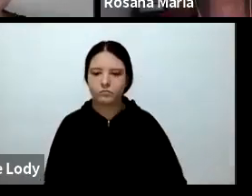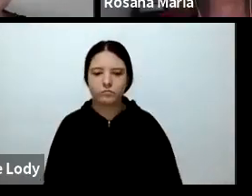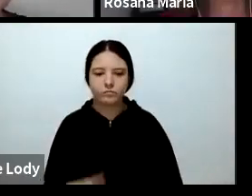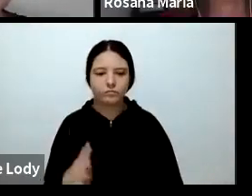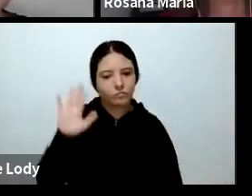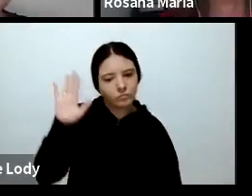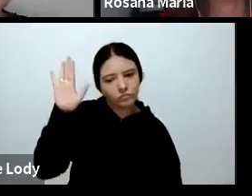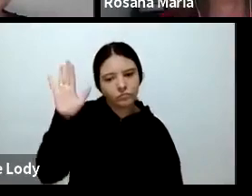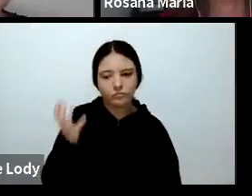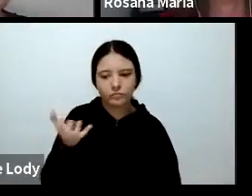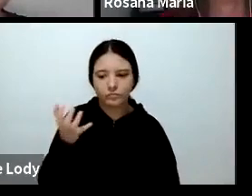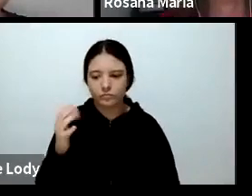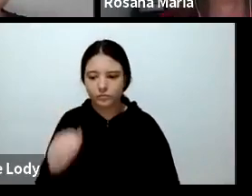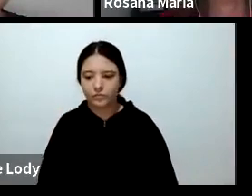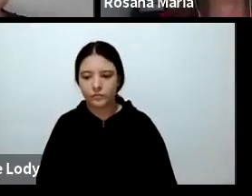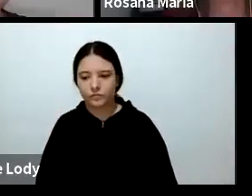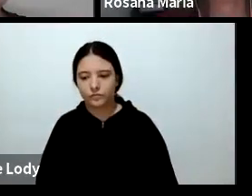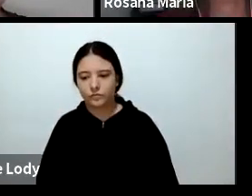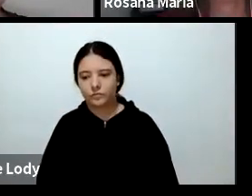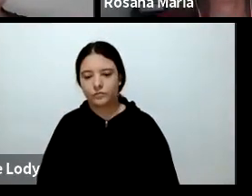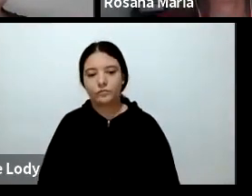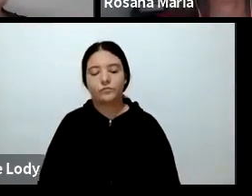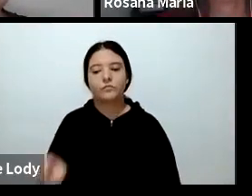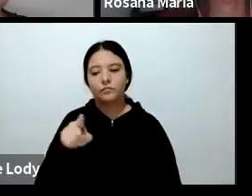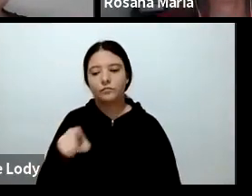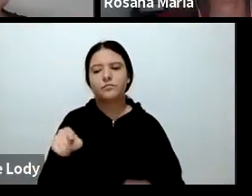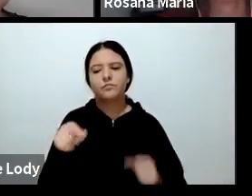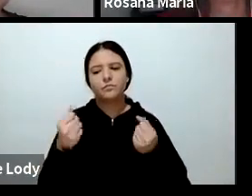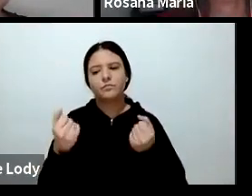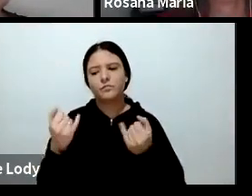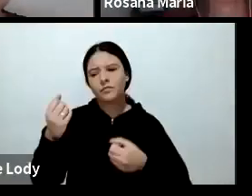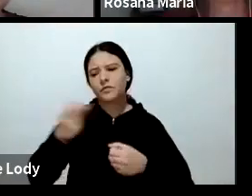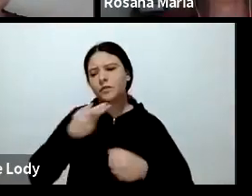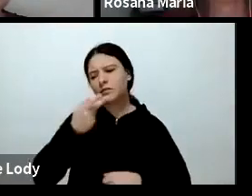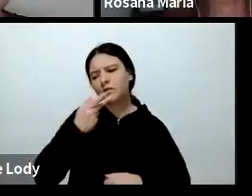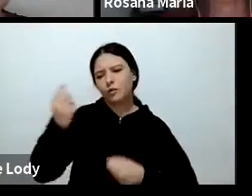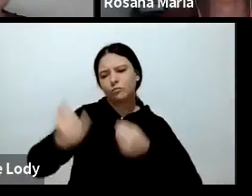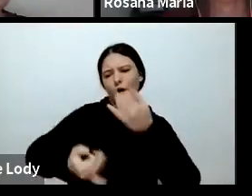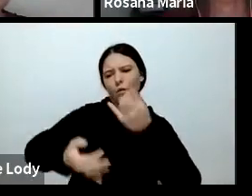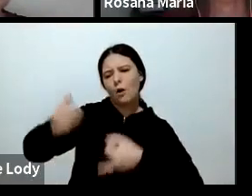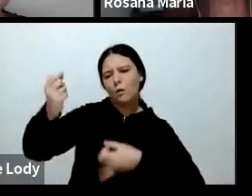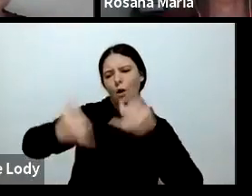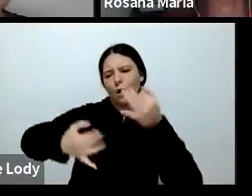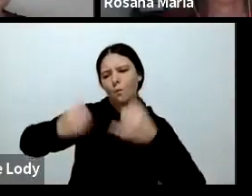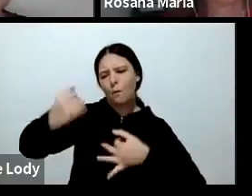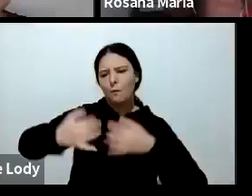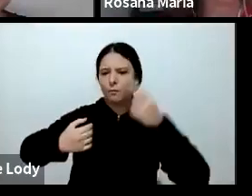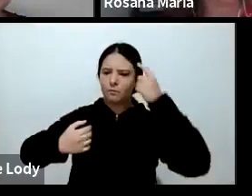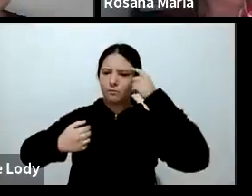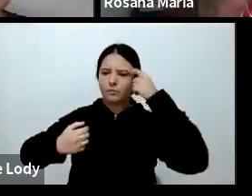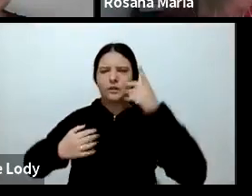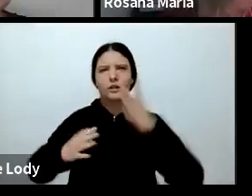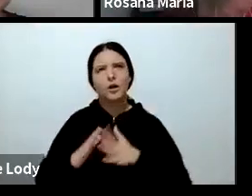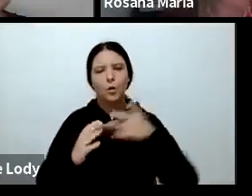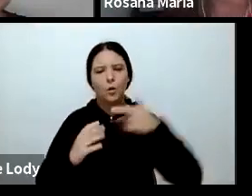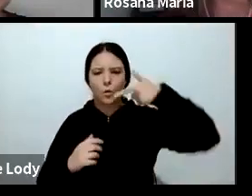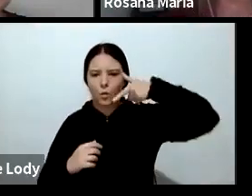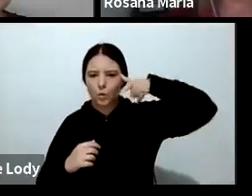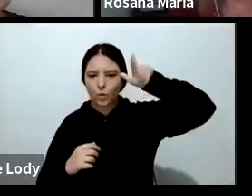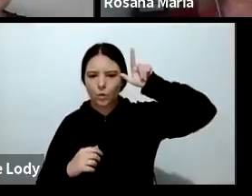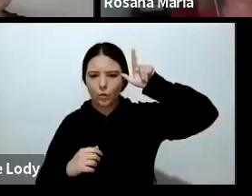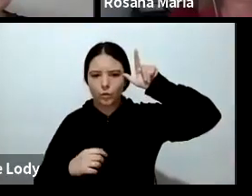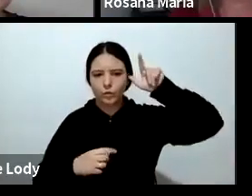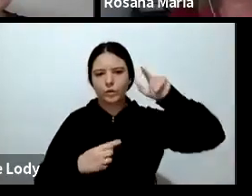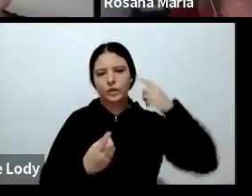queria você falou um montão de coisa, eu fiquei pensando muito. Ontem eu estava num debate junto com